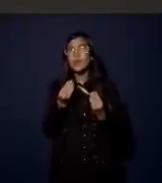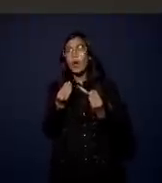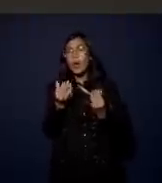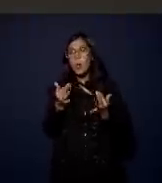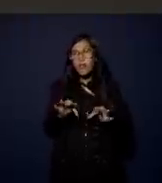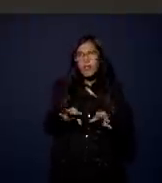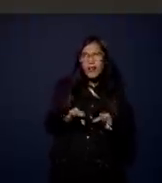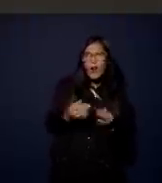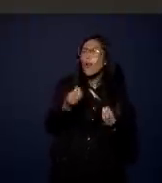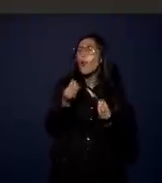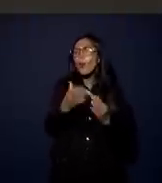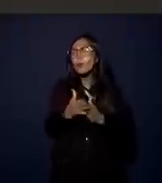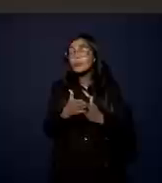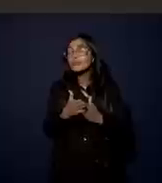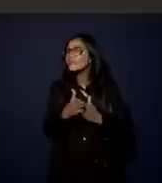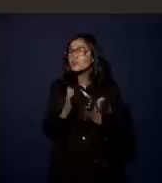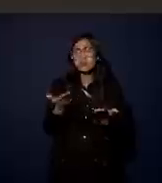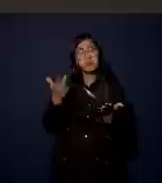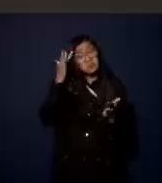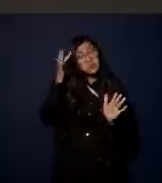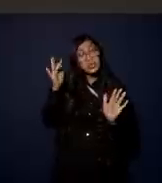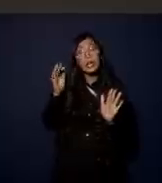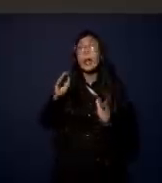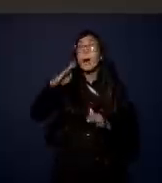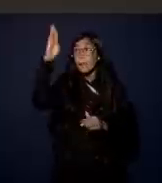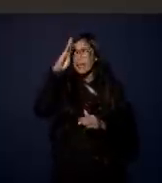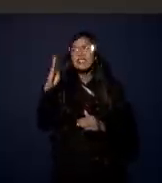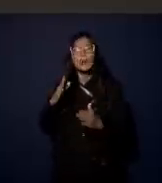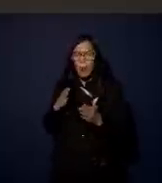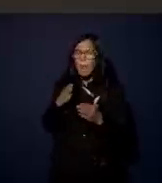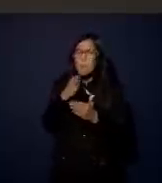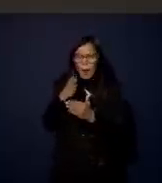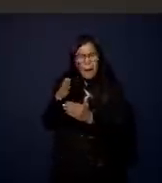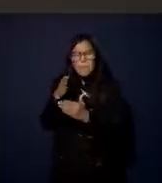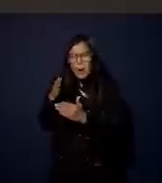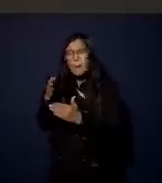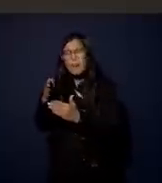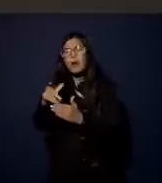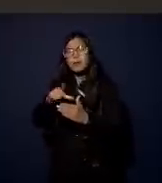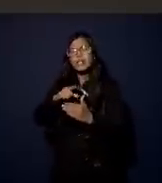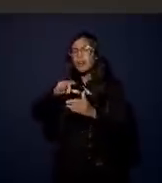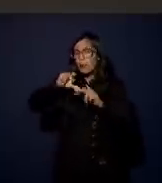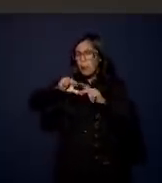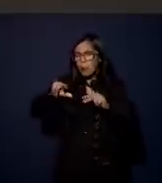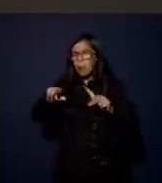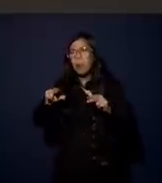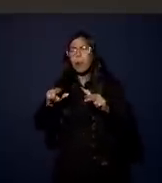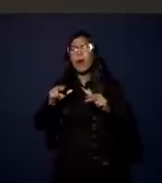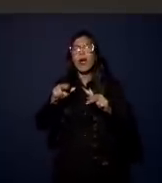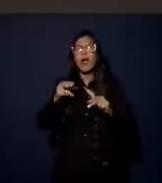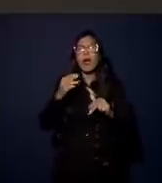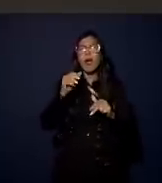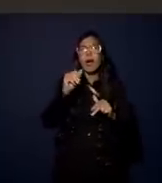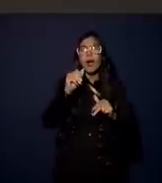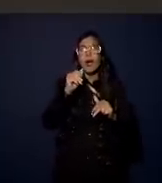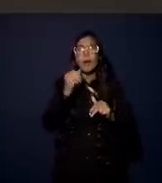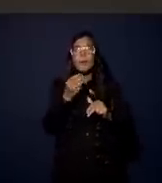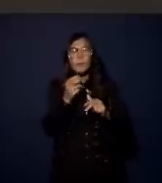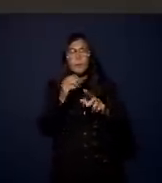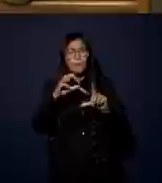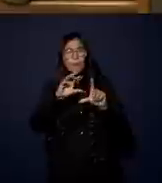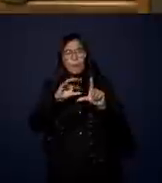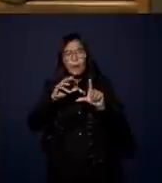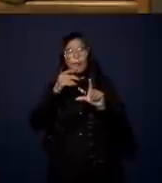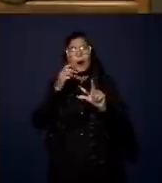Eu acho que o Brasil tem espaço sim para ter vários players Eu também acho que tem espaço